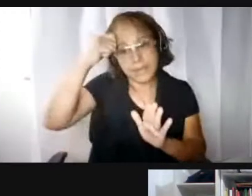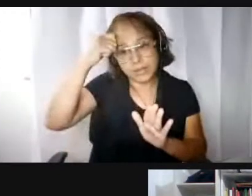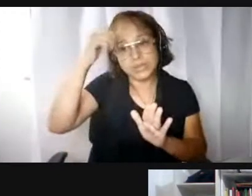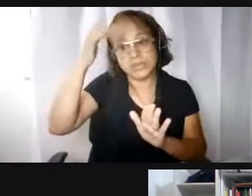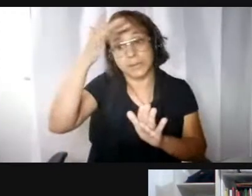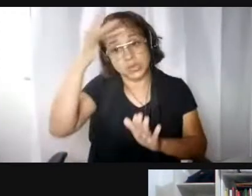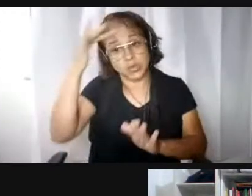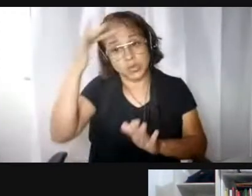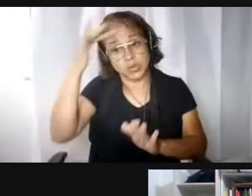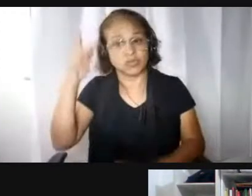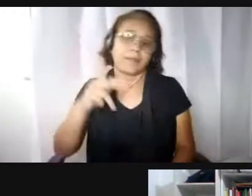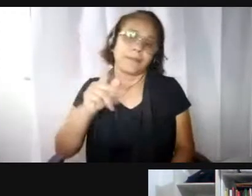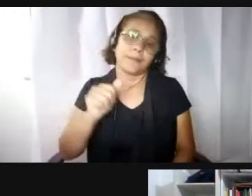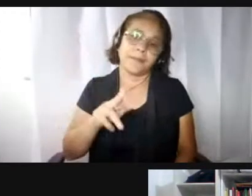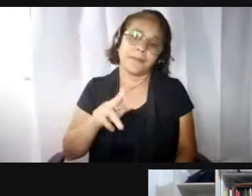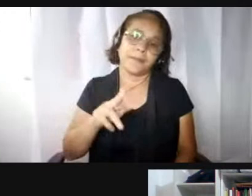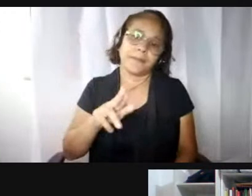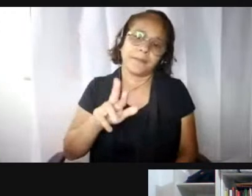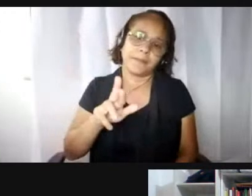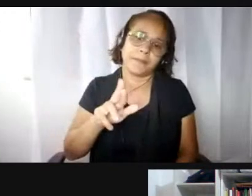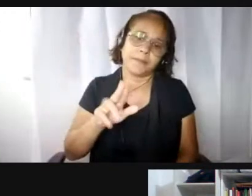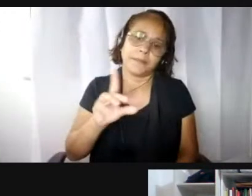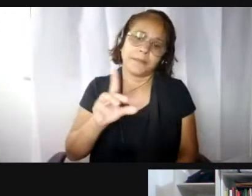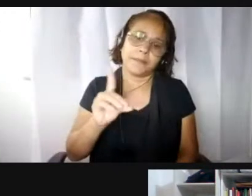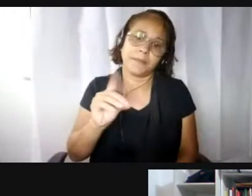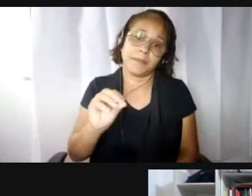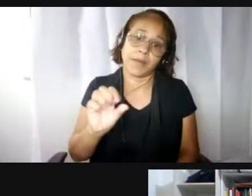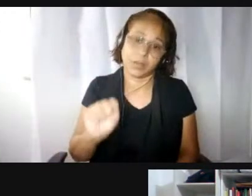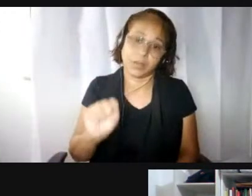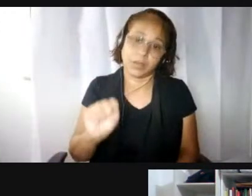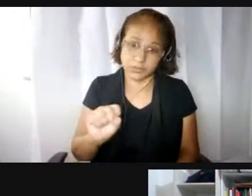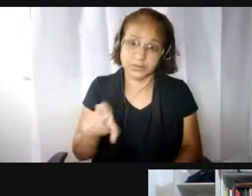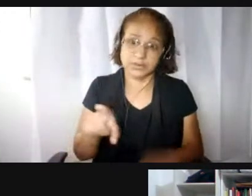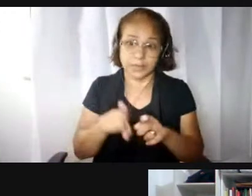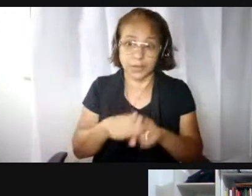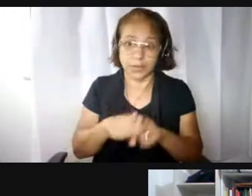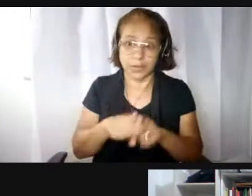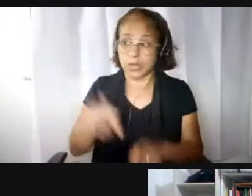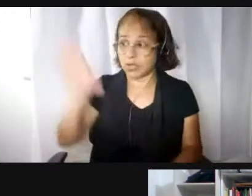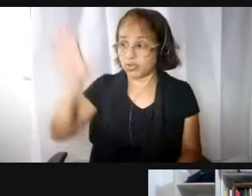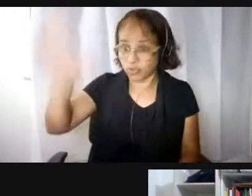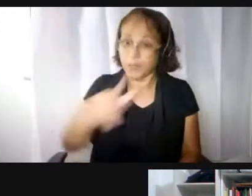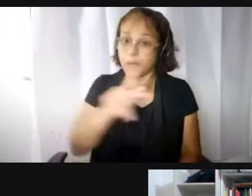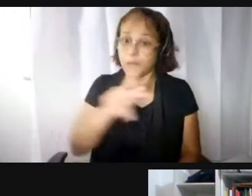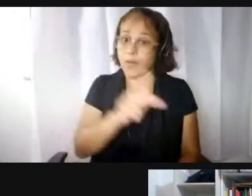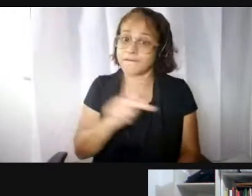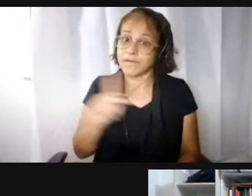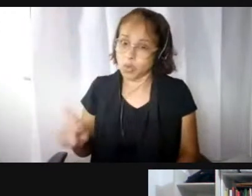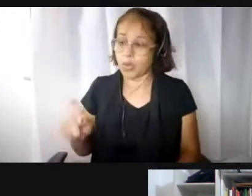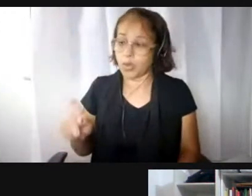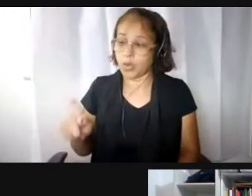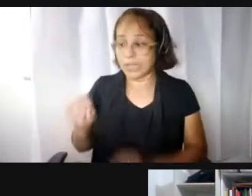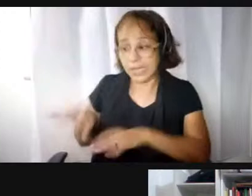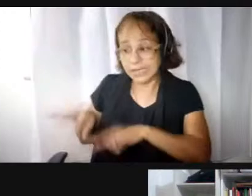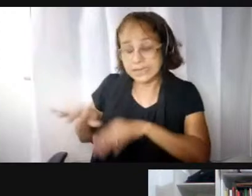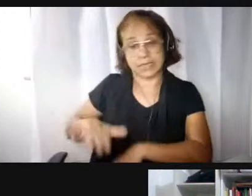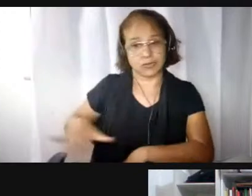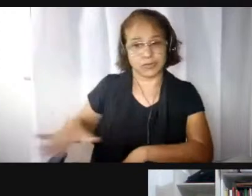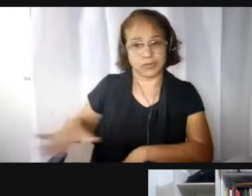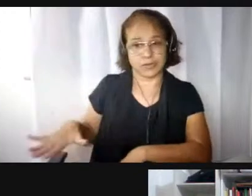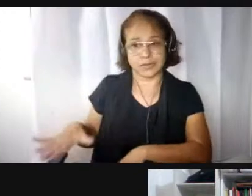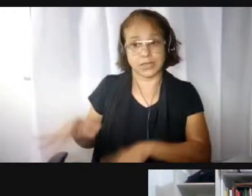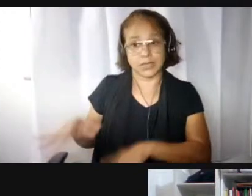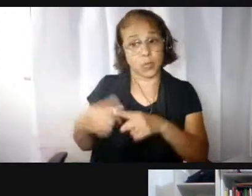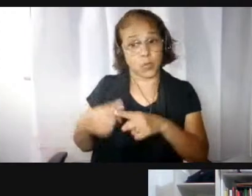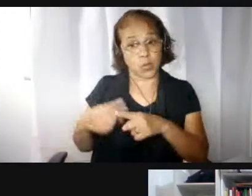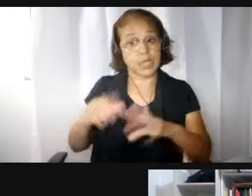chamado pretestato seja designado para dar aula para seus filhos, porque nas escolas regulares, então isso já é um indício de que eles